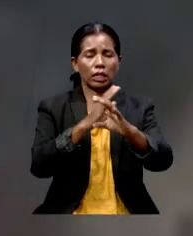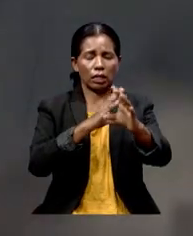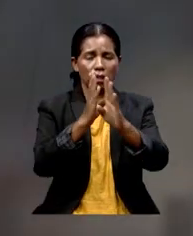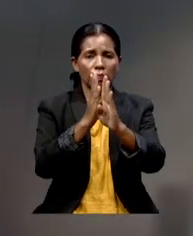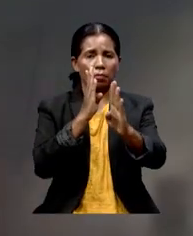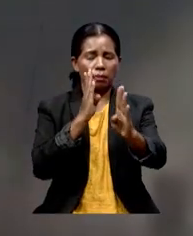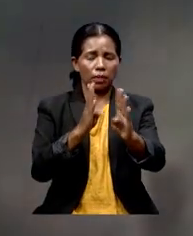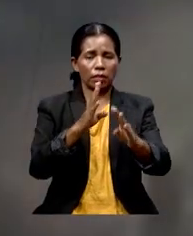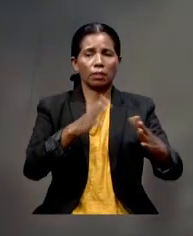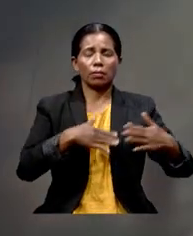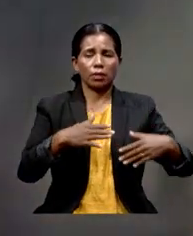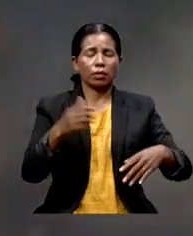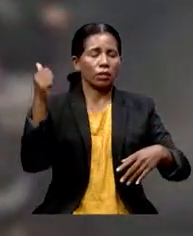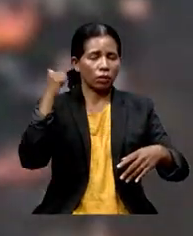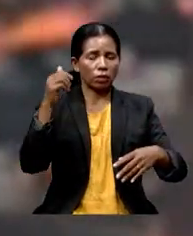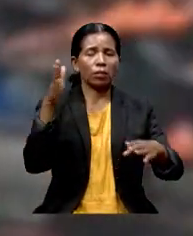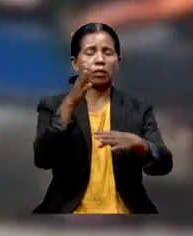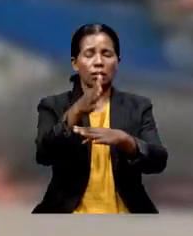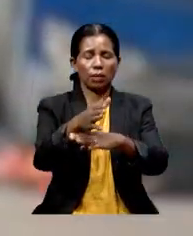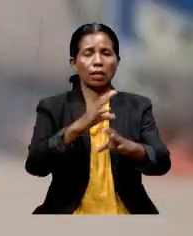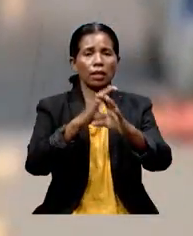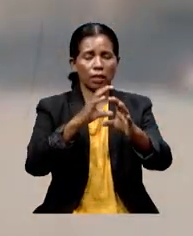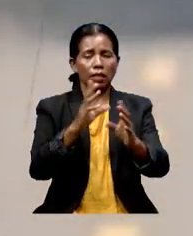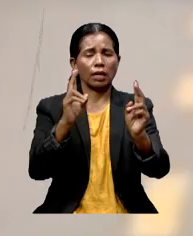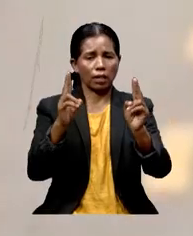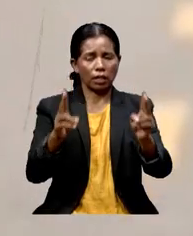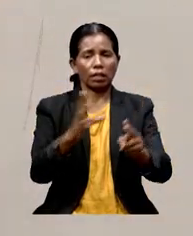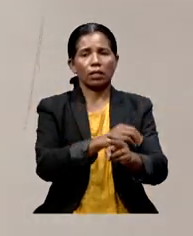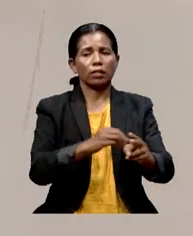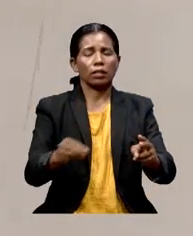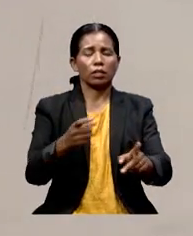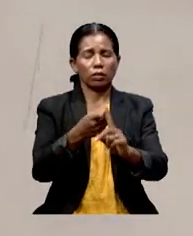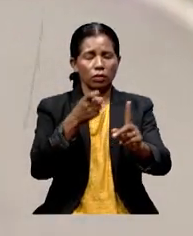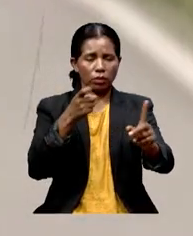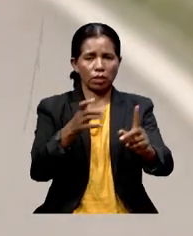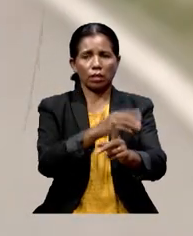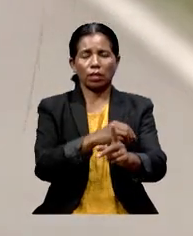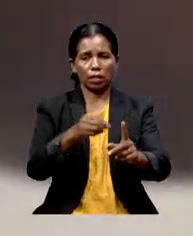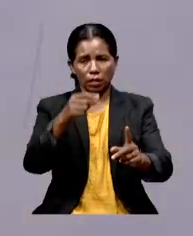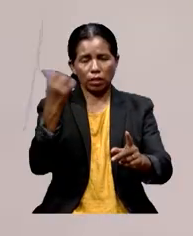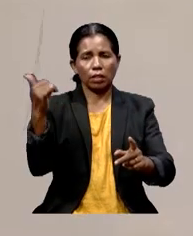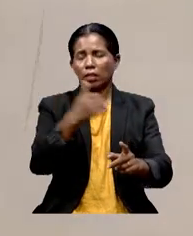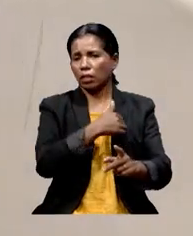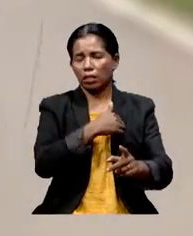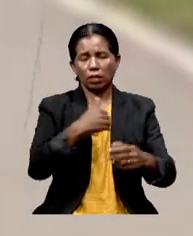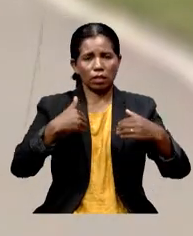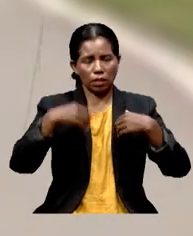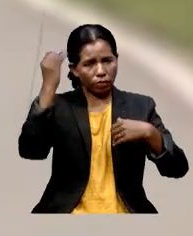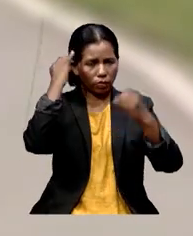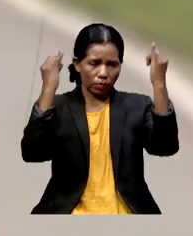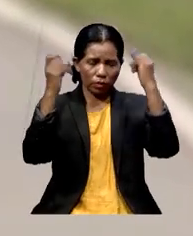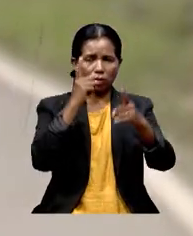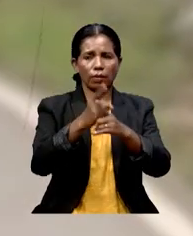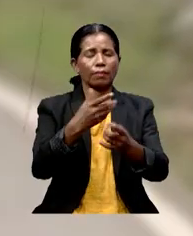Babadok Express ne kotuk bakareta laran holalais, mas be motivo lolos husi acontecimento ne, será o que é informação claro. Mas